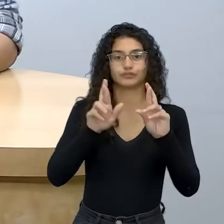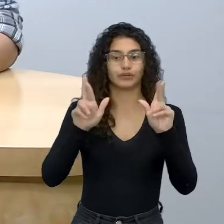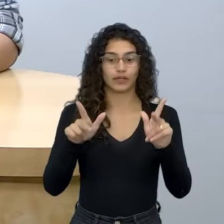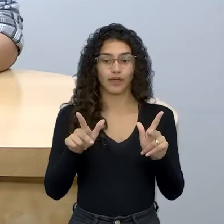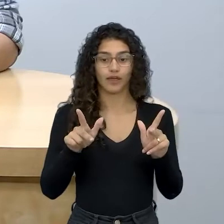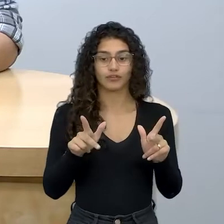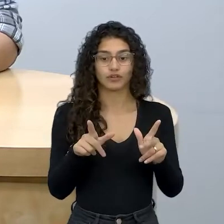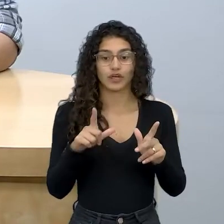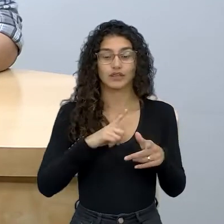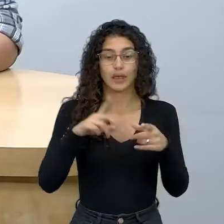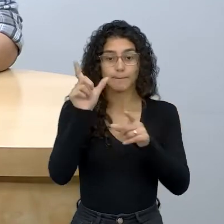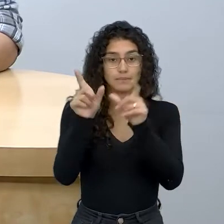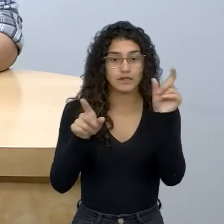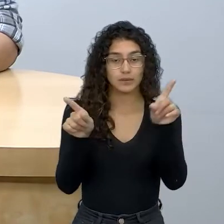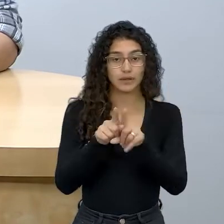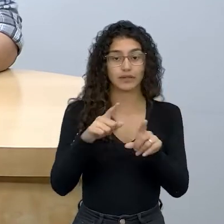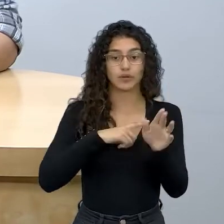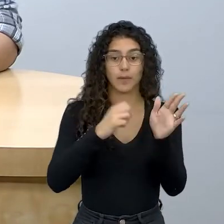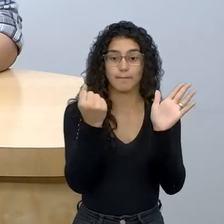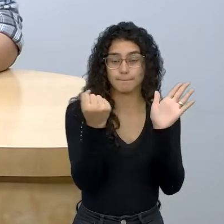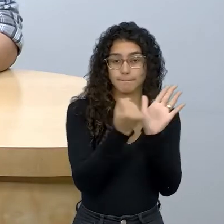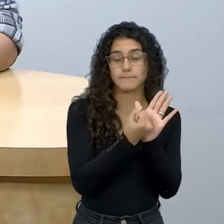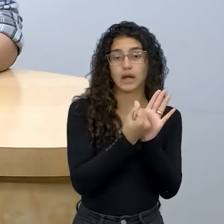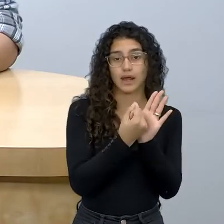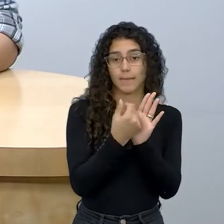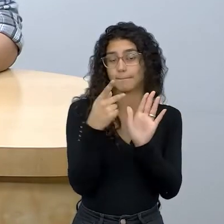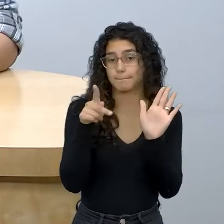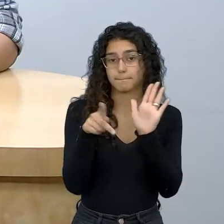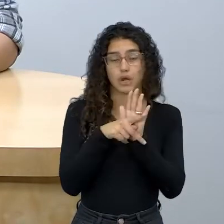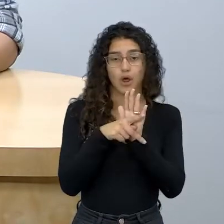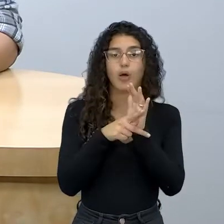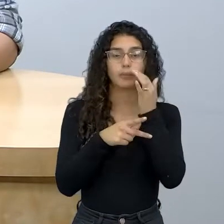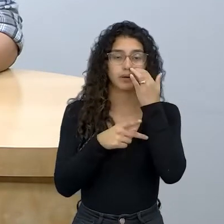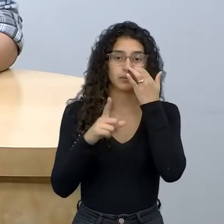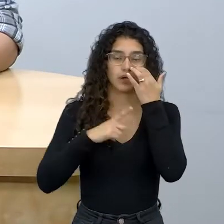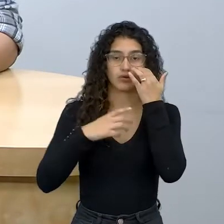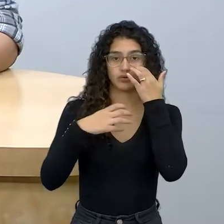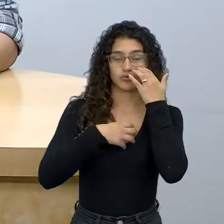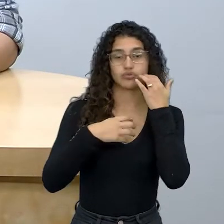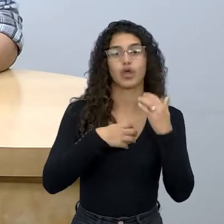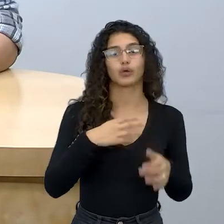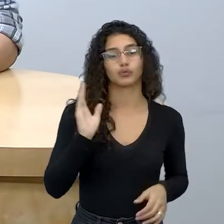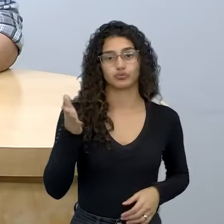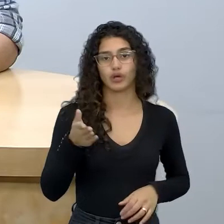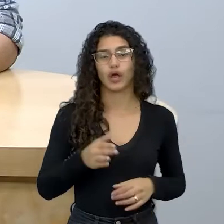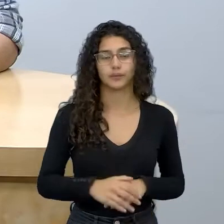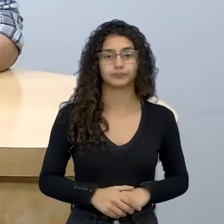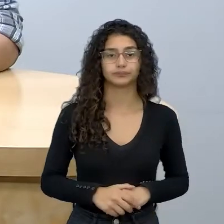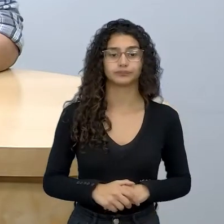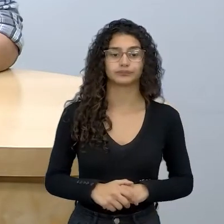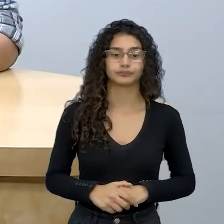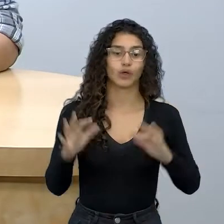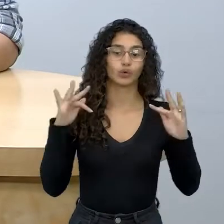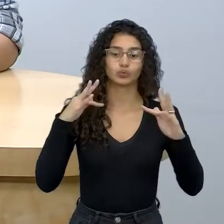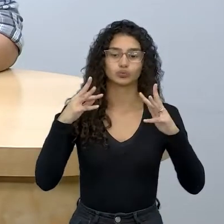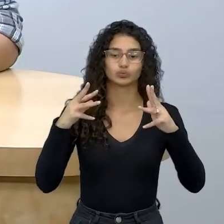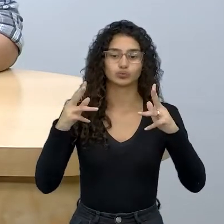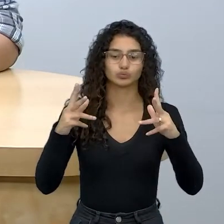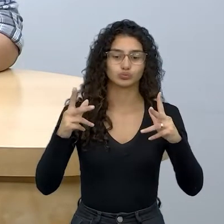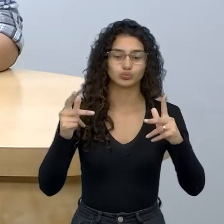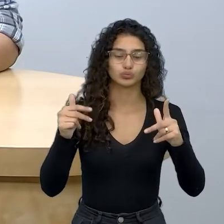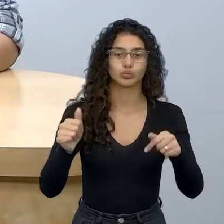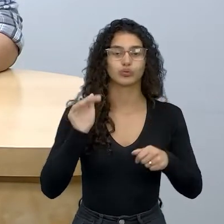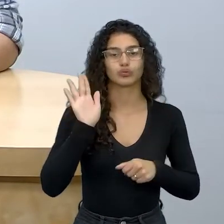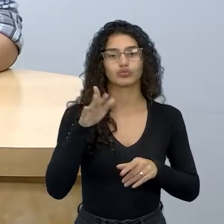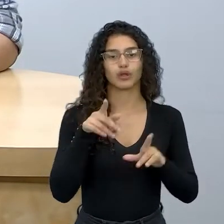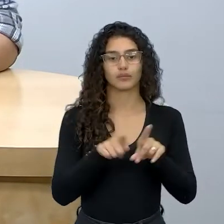que tem a sua marquinha, né? Então tem o seu estilo próprio, né? Isso tudo já é